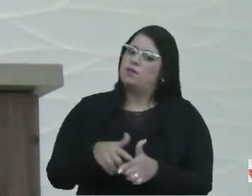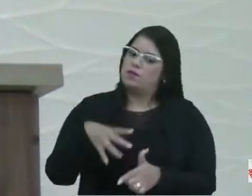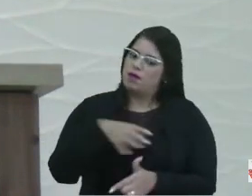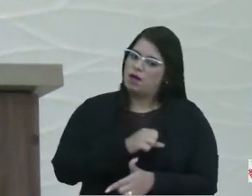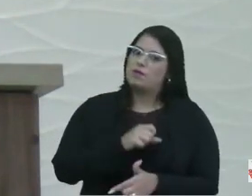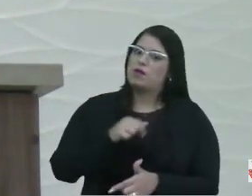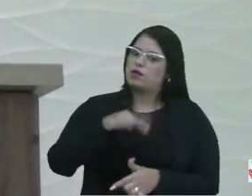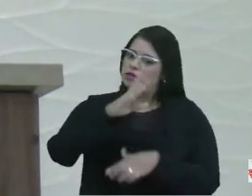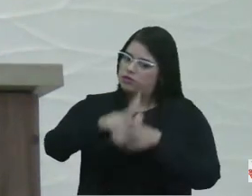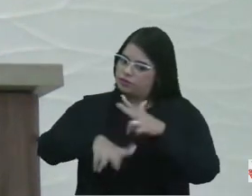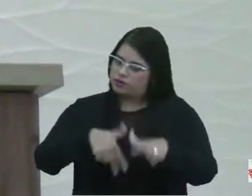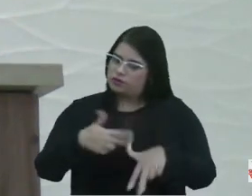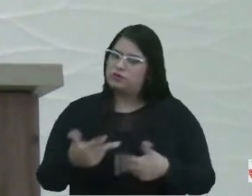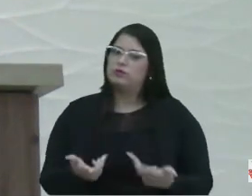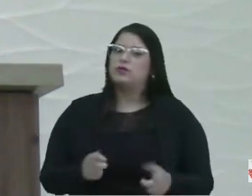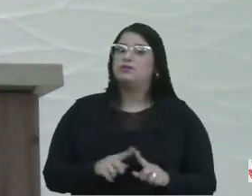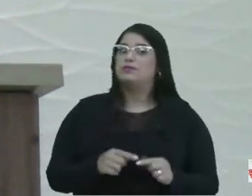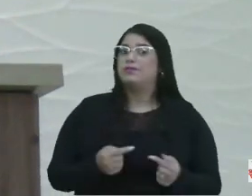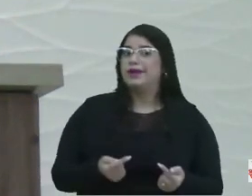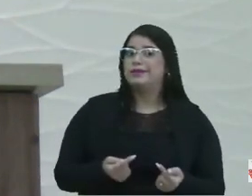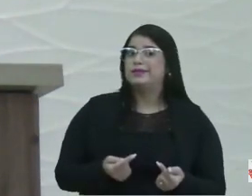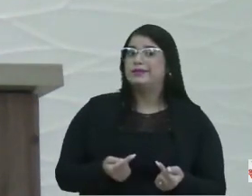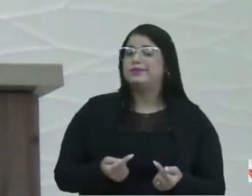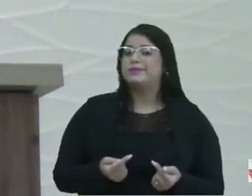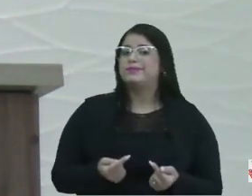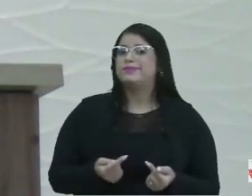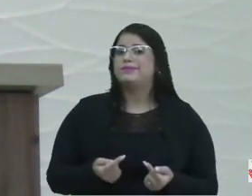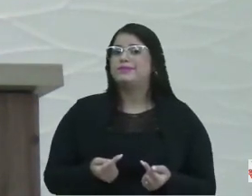nosso município. Só que já faz